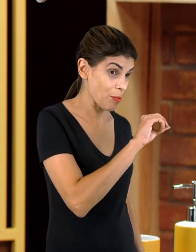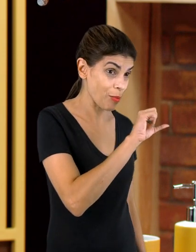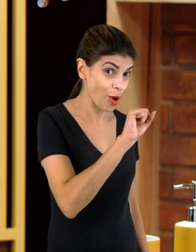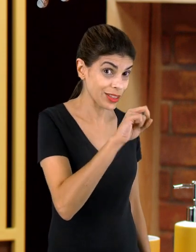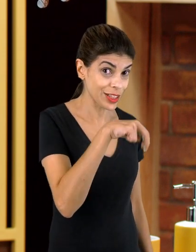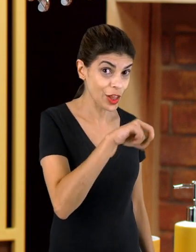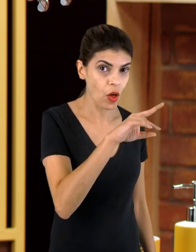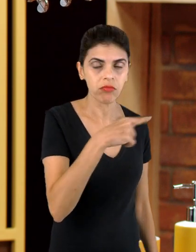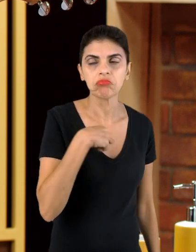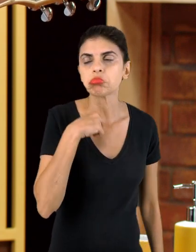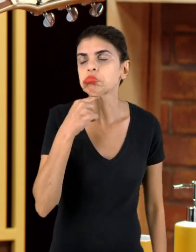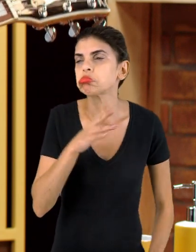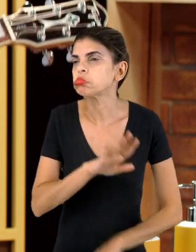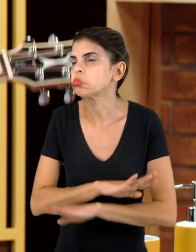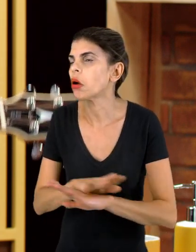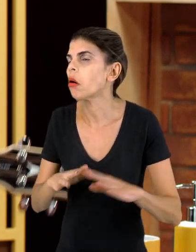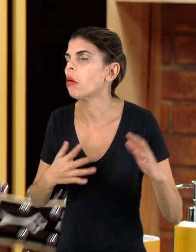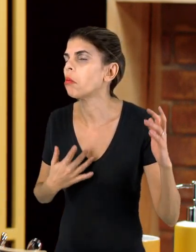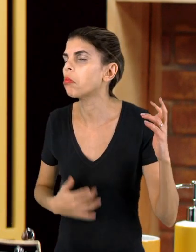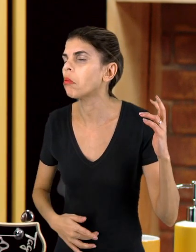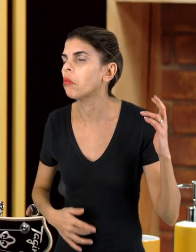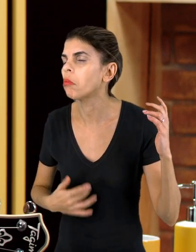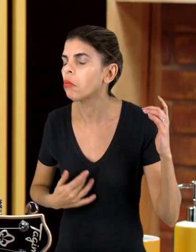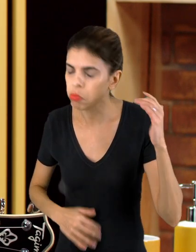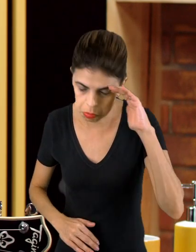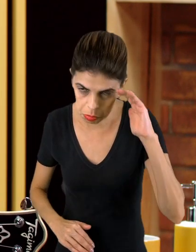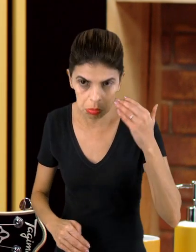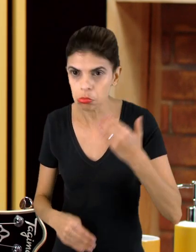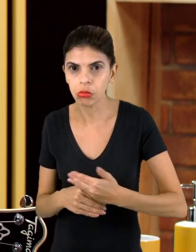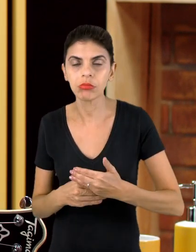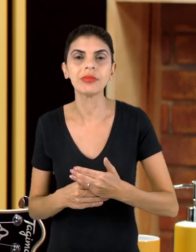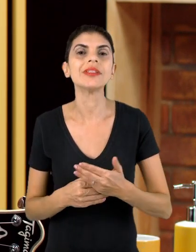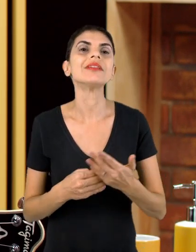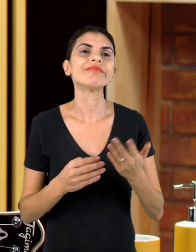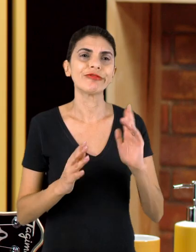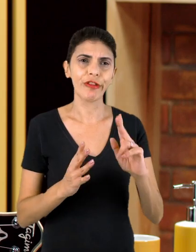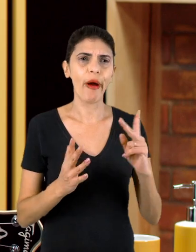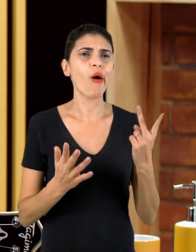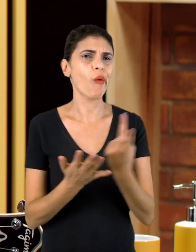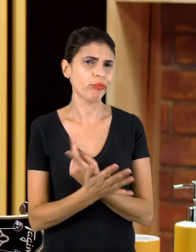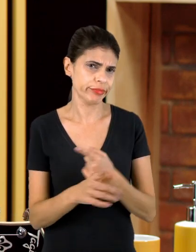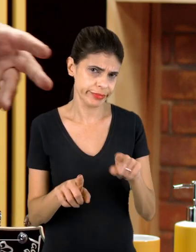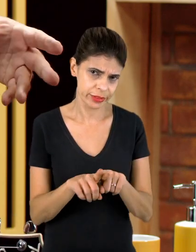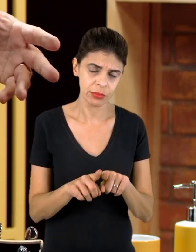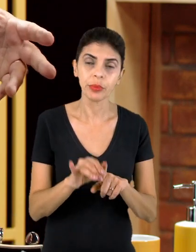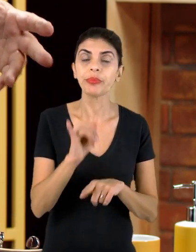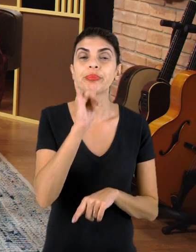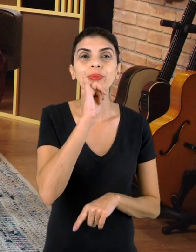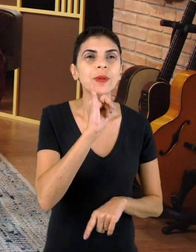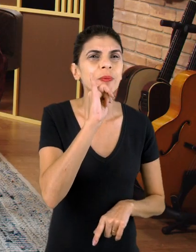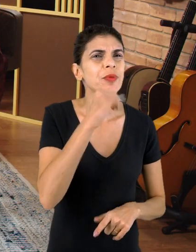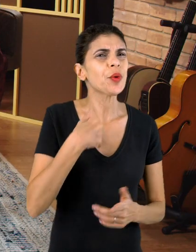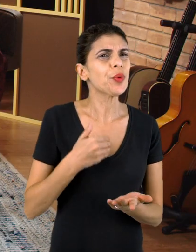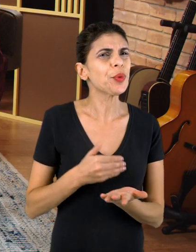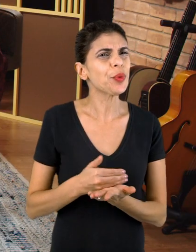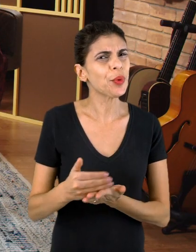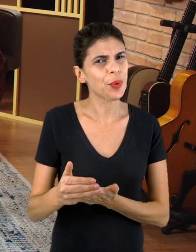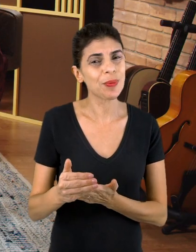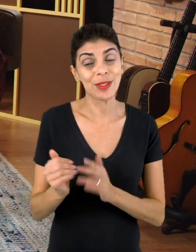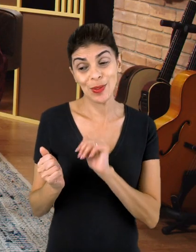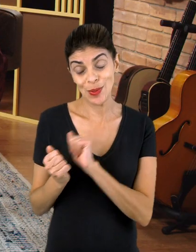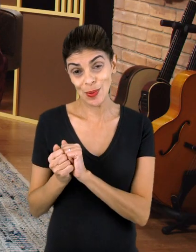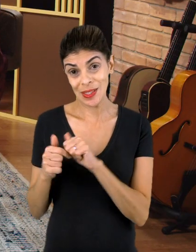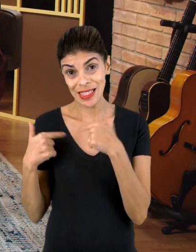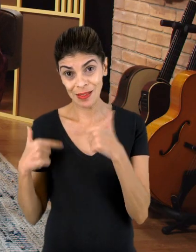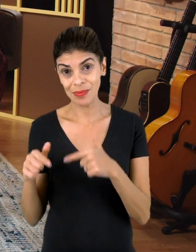não consigo tocar nem mais uma nota. Cara, e teve cenas assim... Eu, por exemplo, comecei na noite com a Zélia.